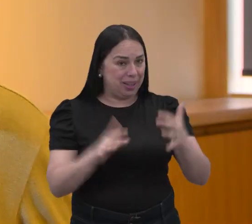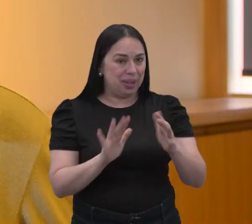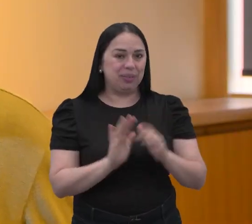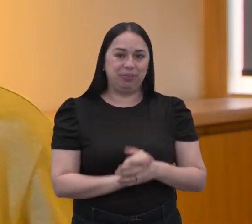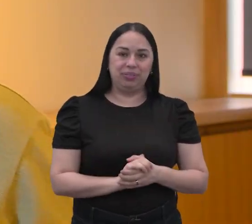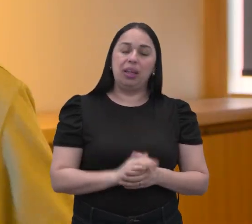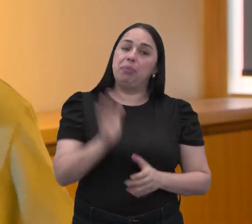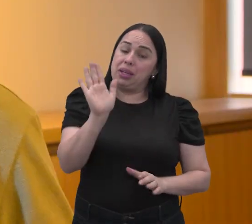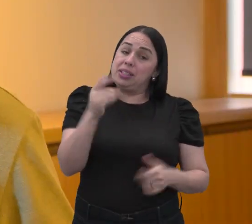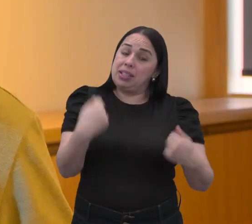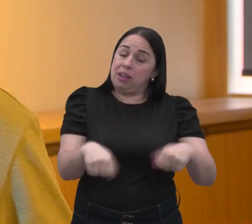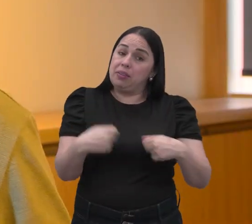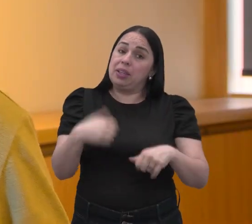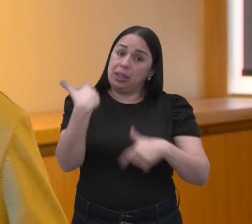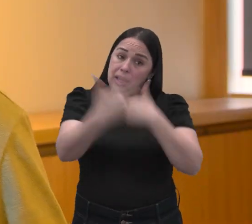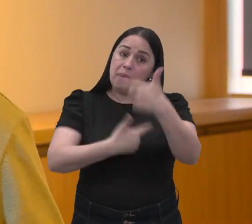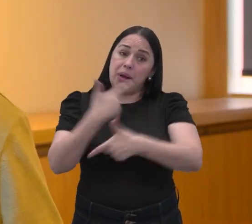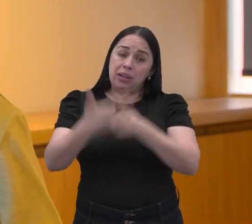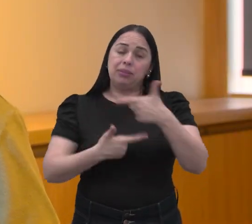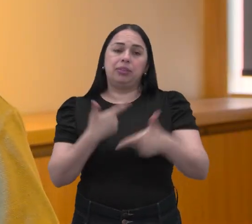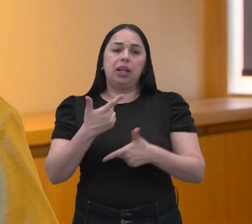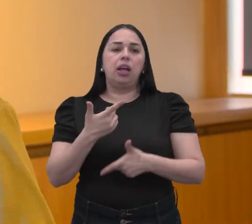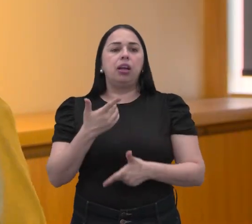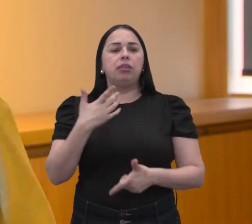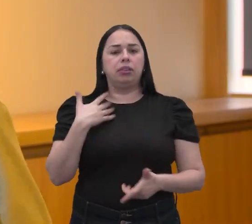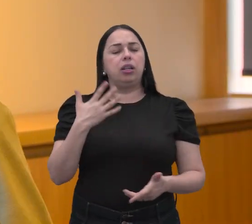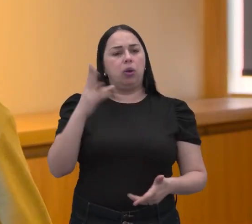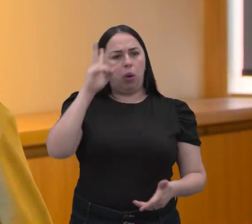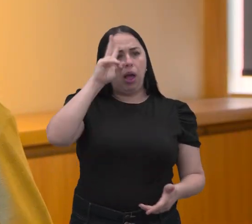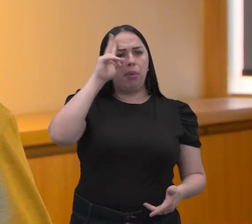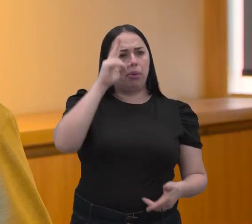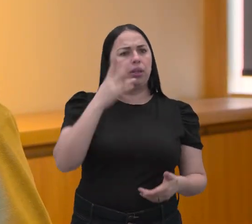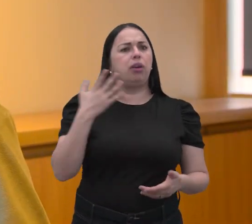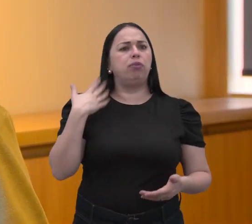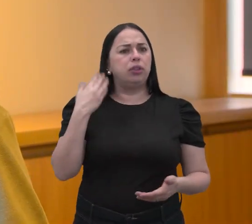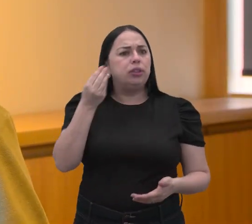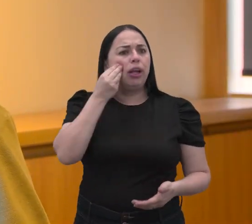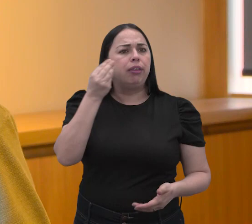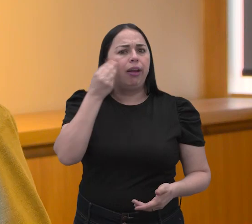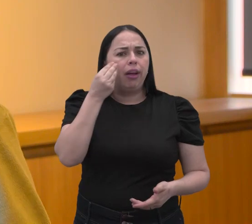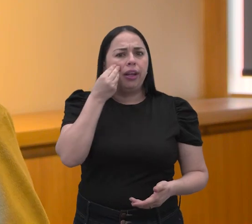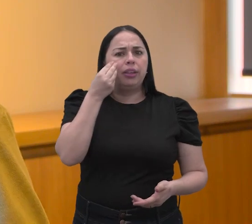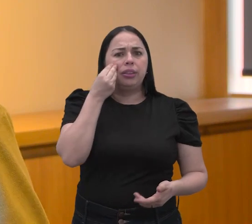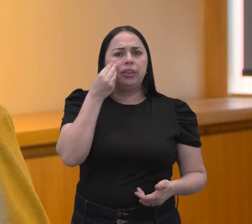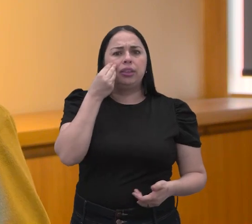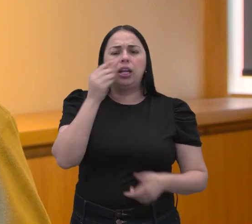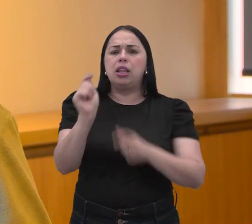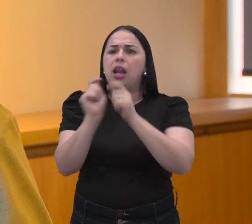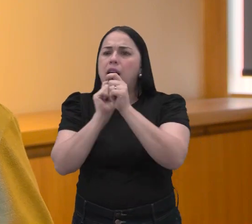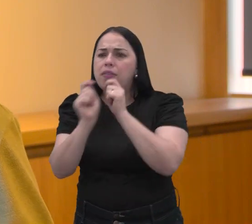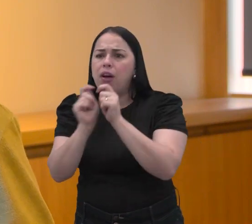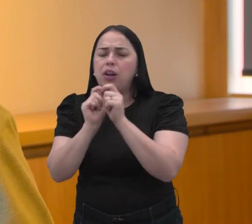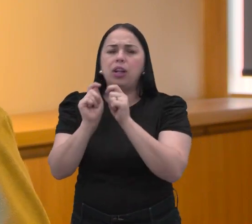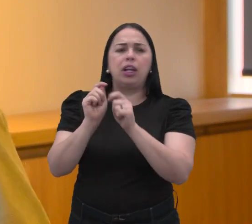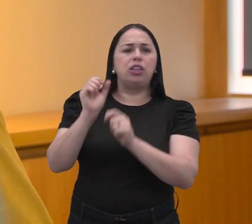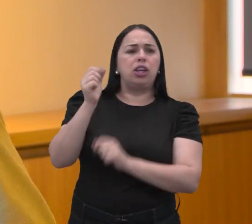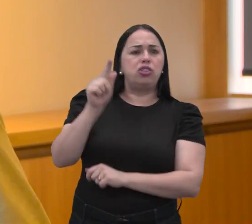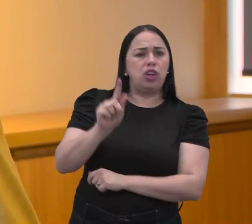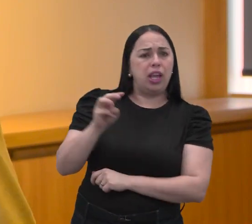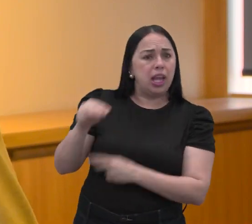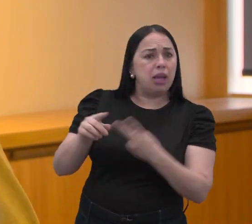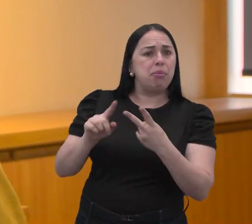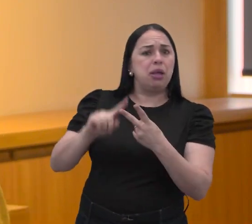bem, tinha que sobreviver. Aí eu falei, fui tentar, na época eu lembro que eu ainda fui tentar fazer entrevista em